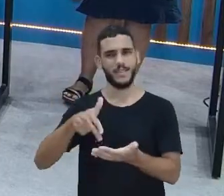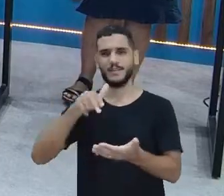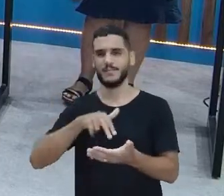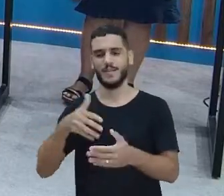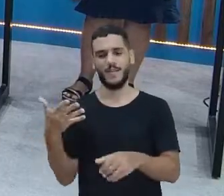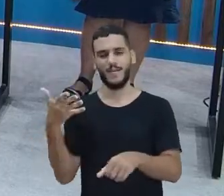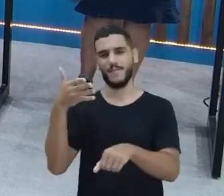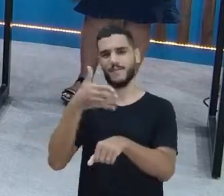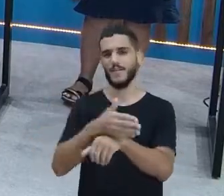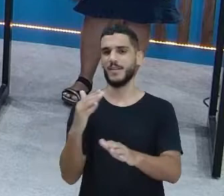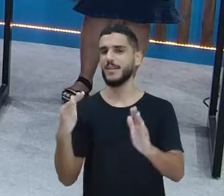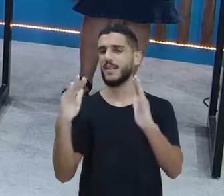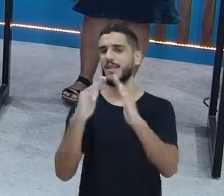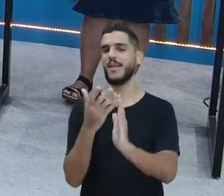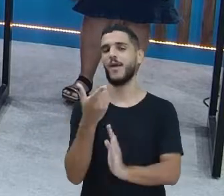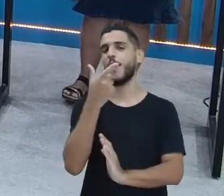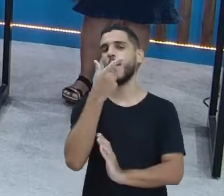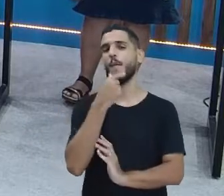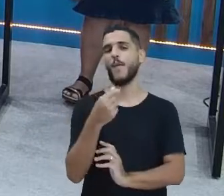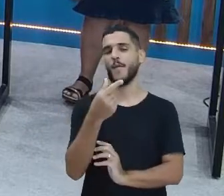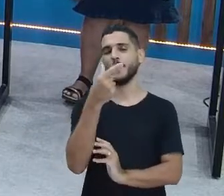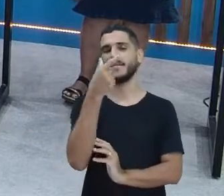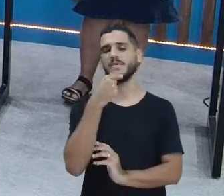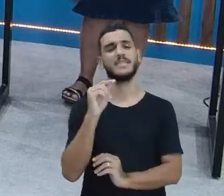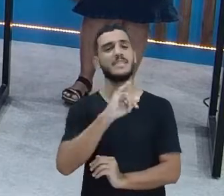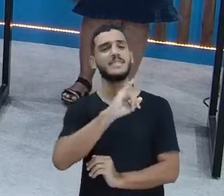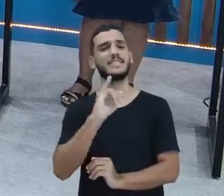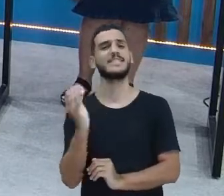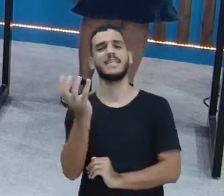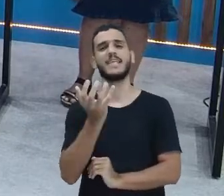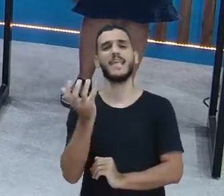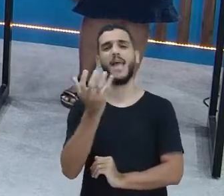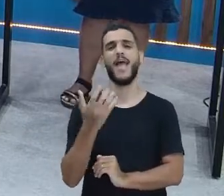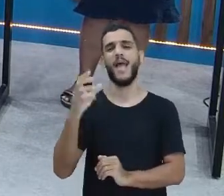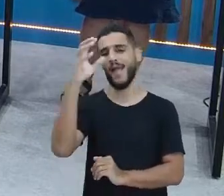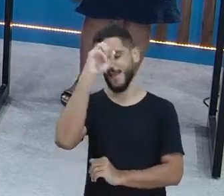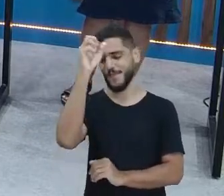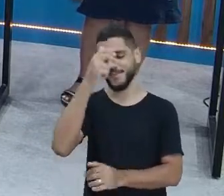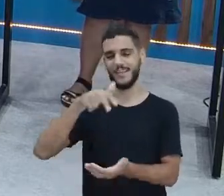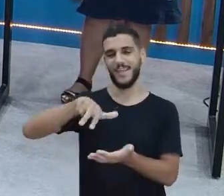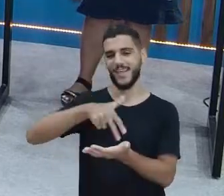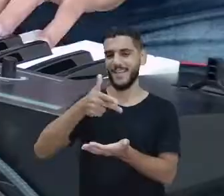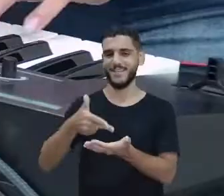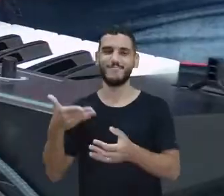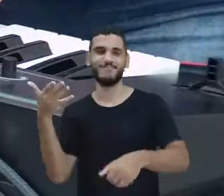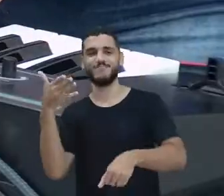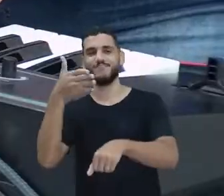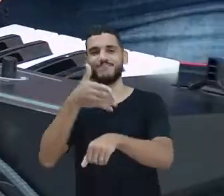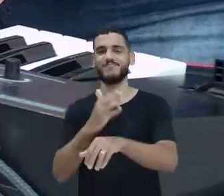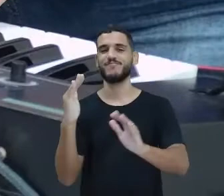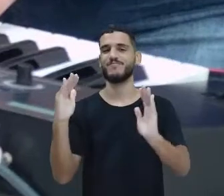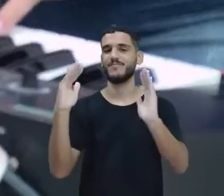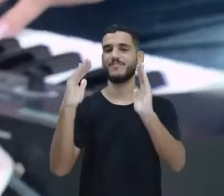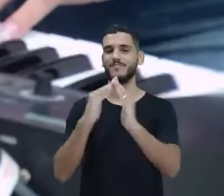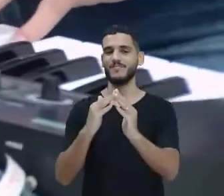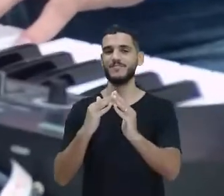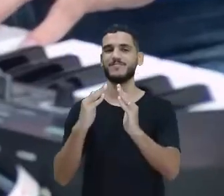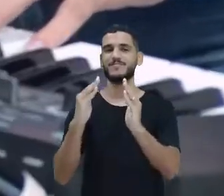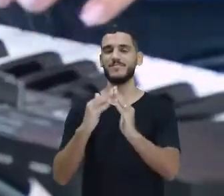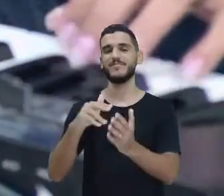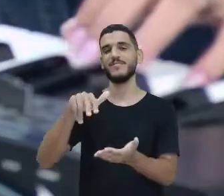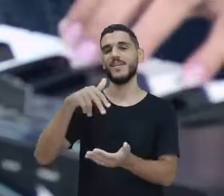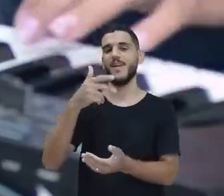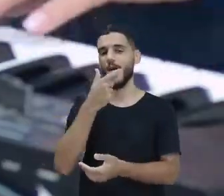seu Juquinha. Quem quiser aprender a dançar, vai na casa do seu Juquinha. Vai! Ele